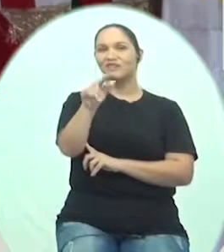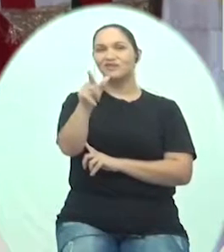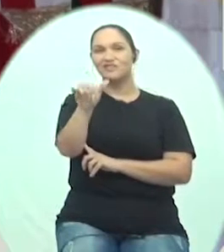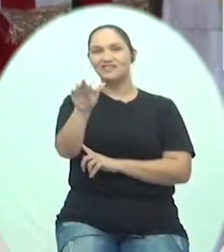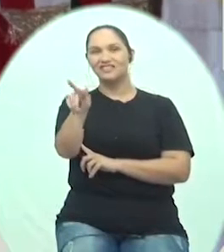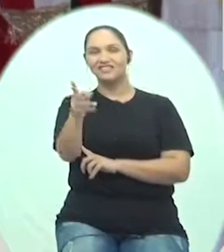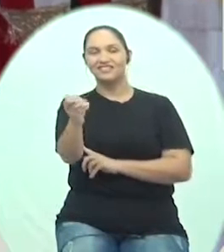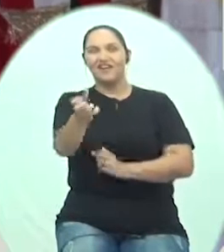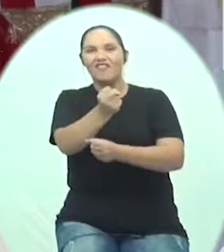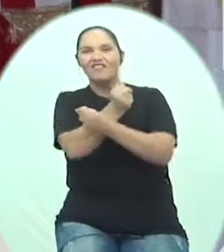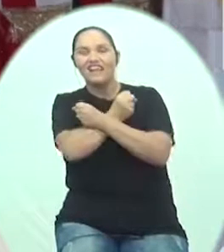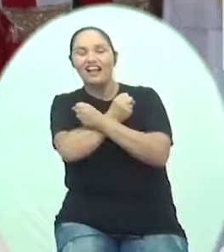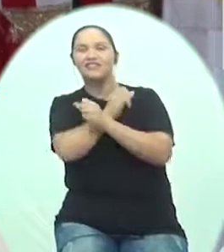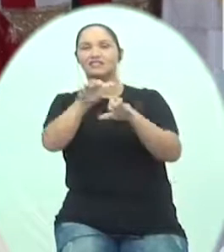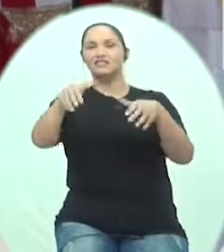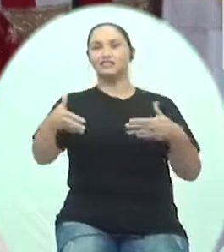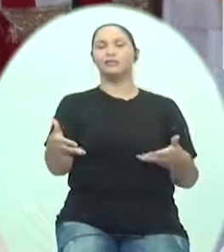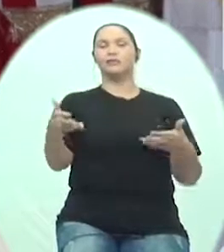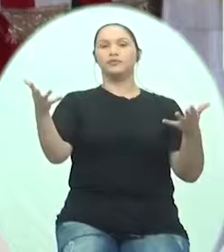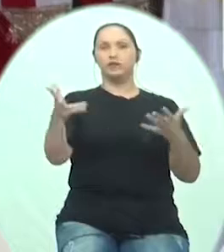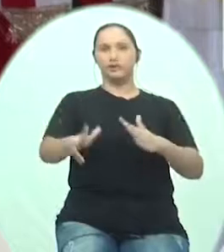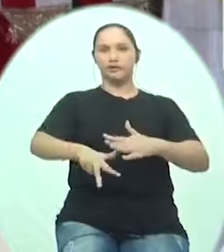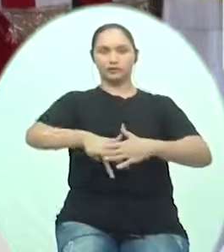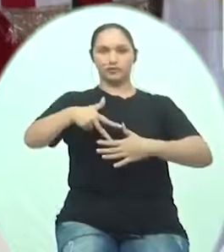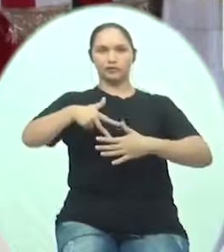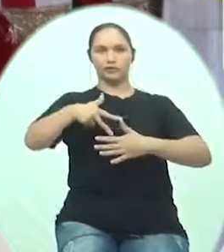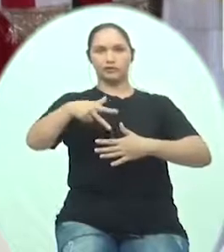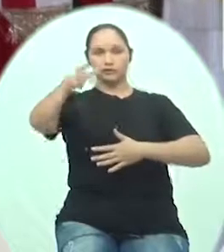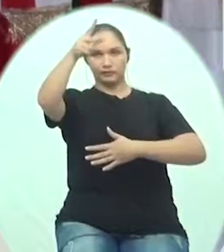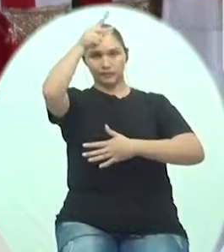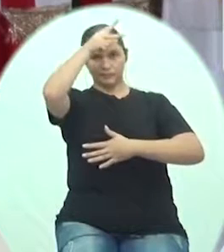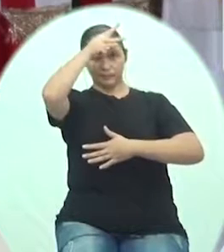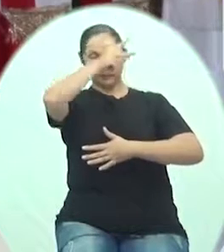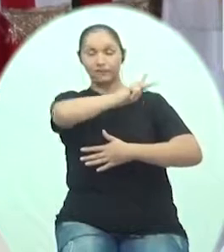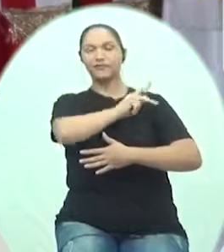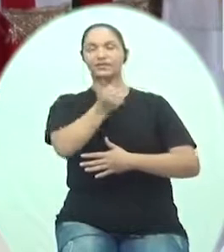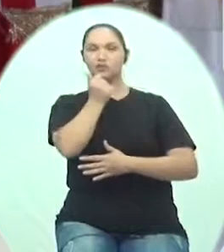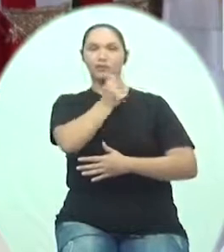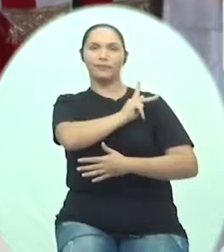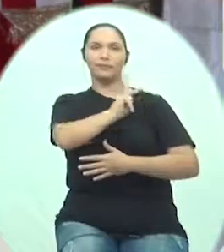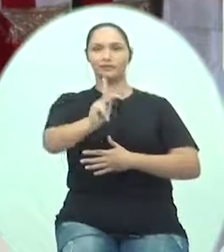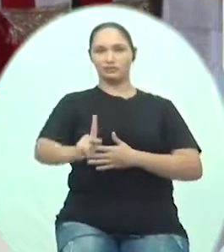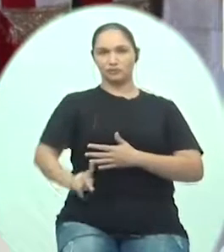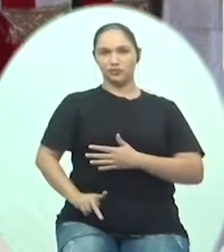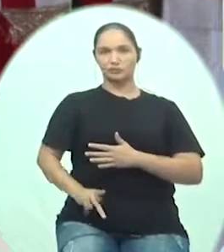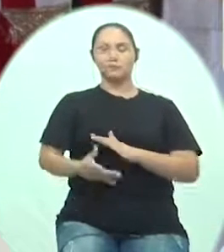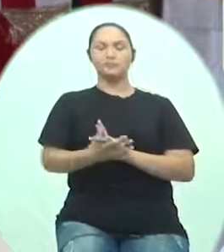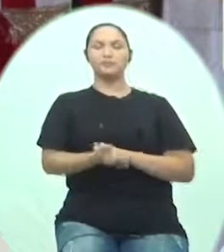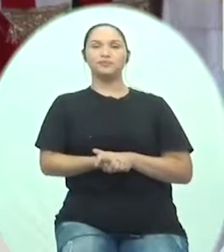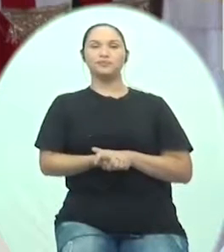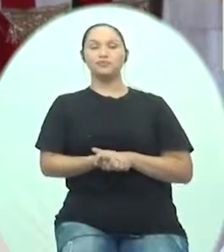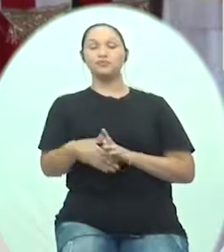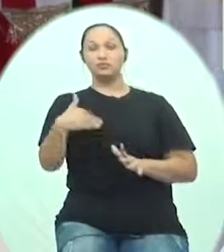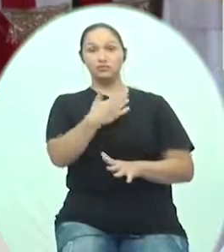eh sub essa Tribuna senhor presidente para